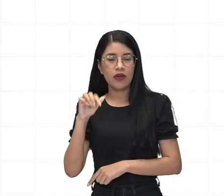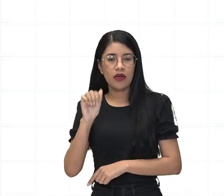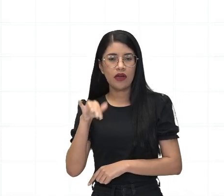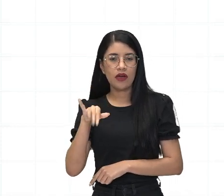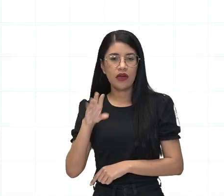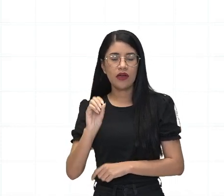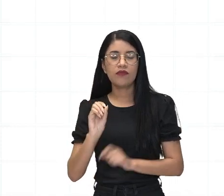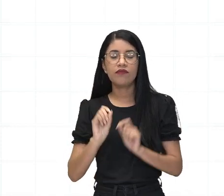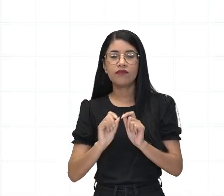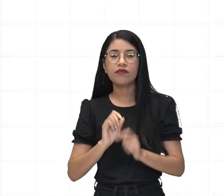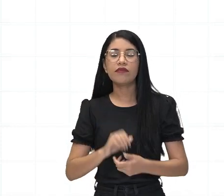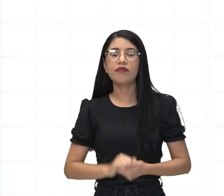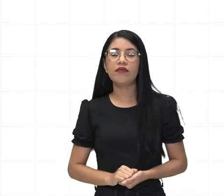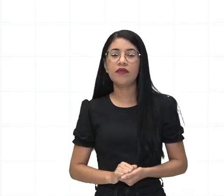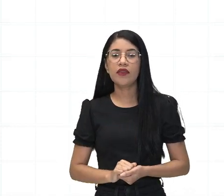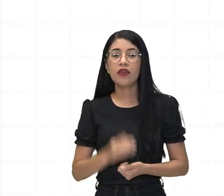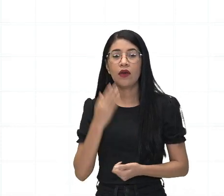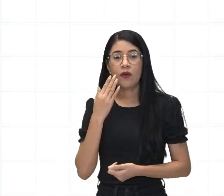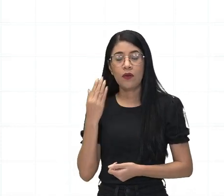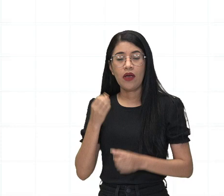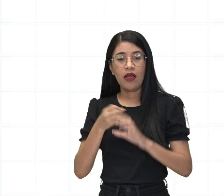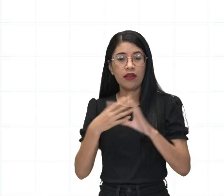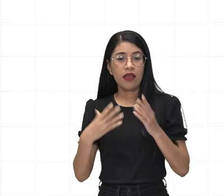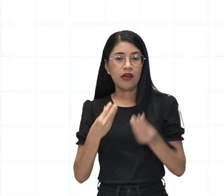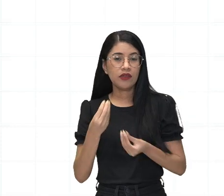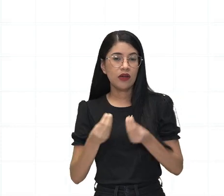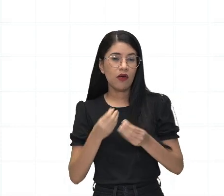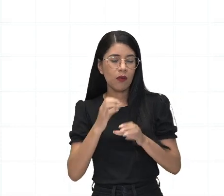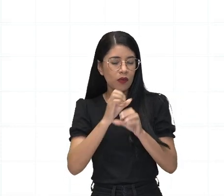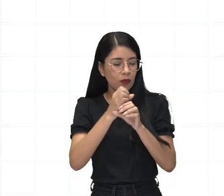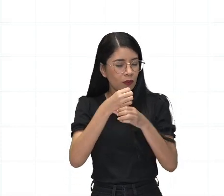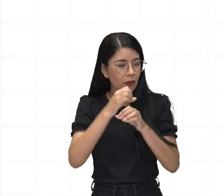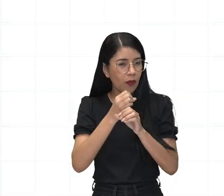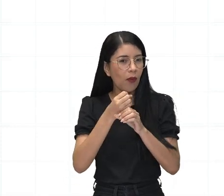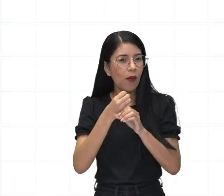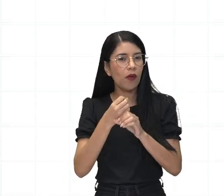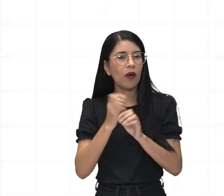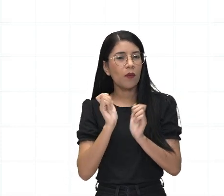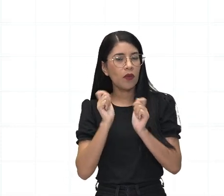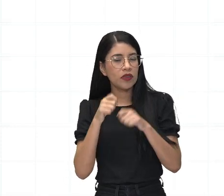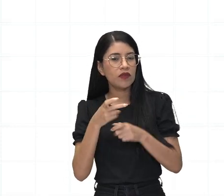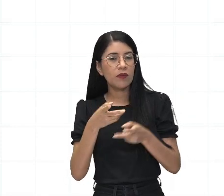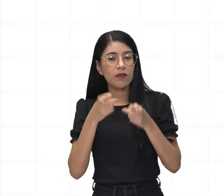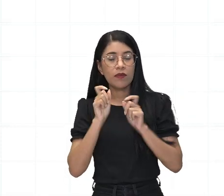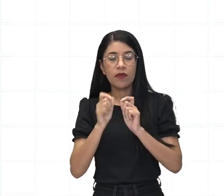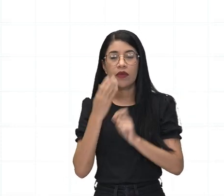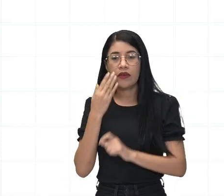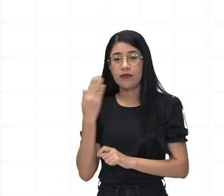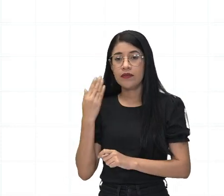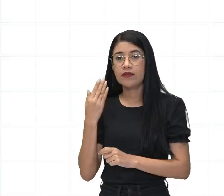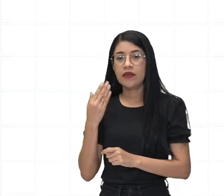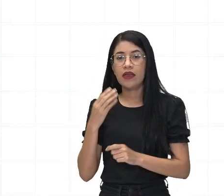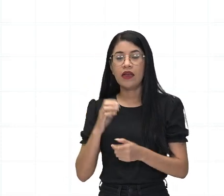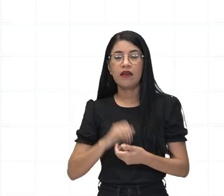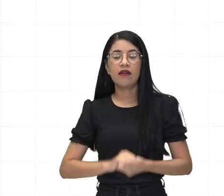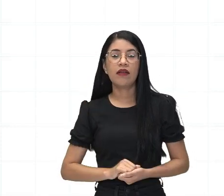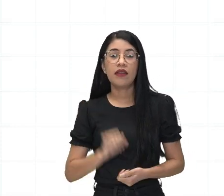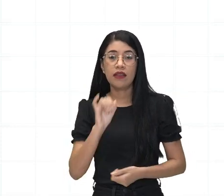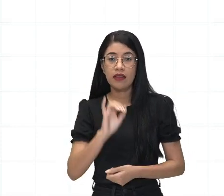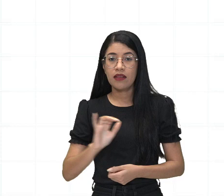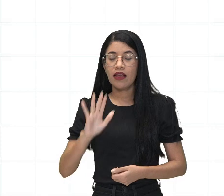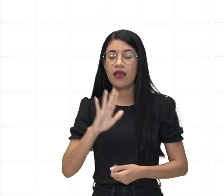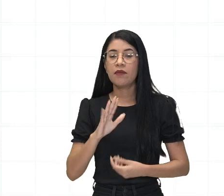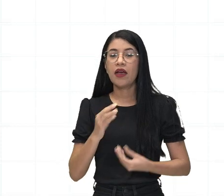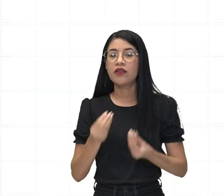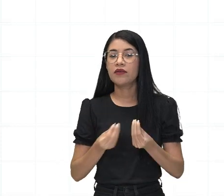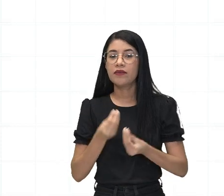é que ele é em característica, em microscópio ele vai aparecer dessa forma, como vocês estão vendo aí na ilustração, e